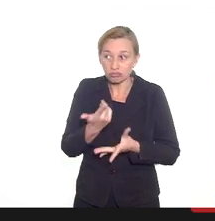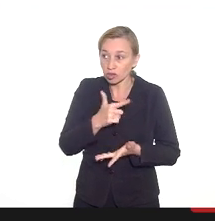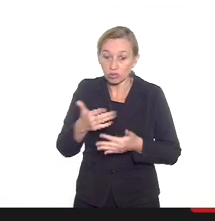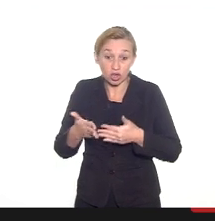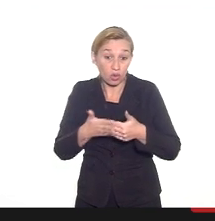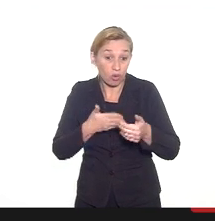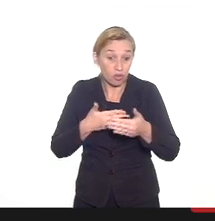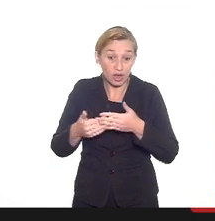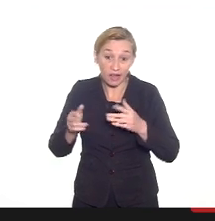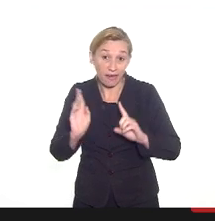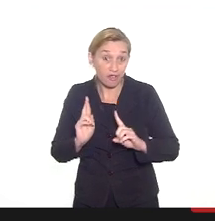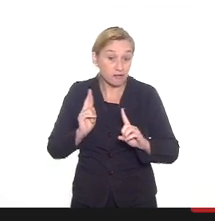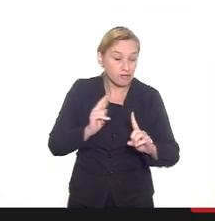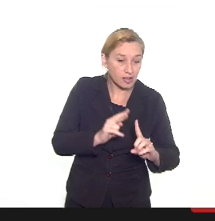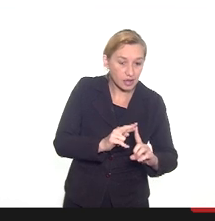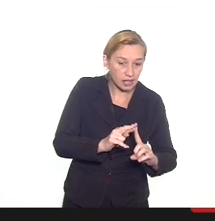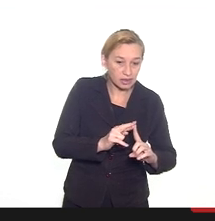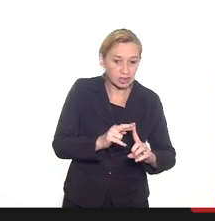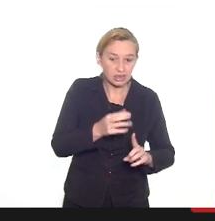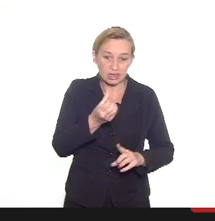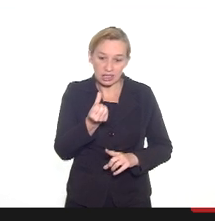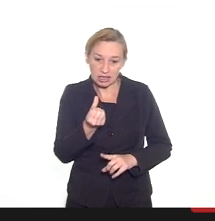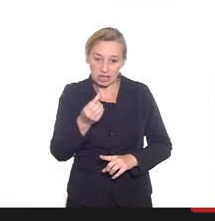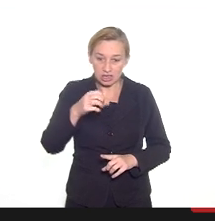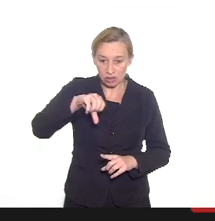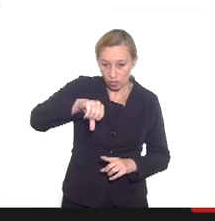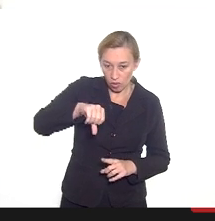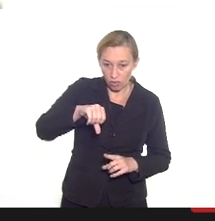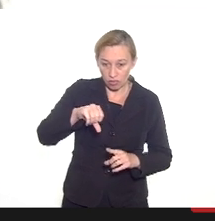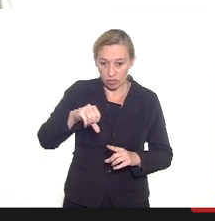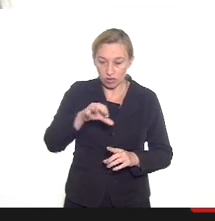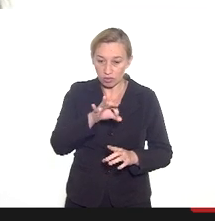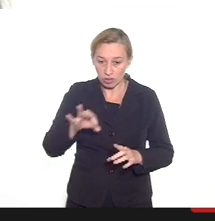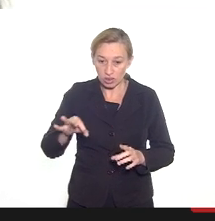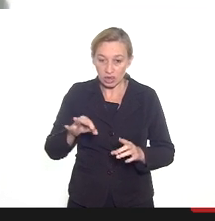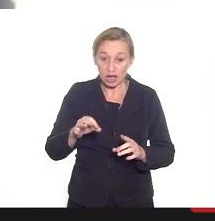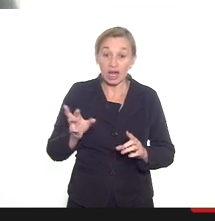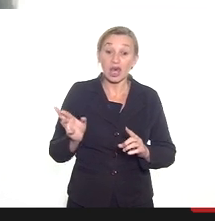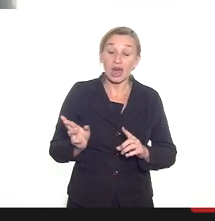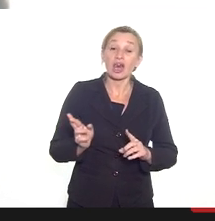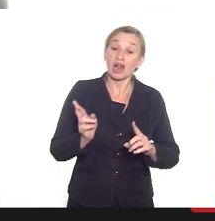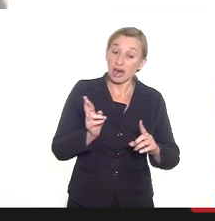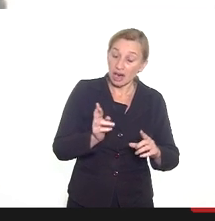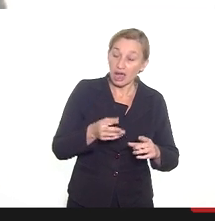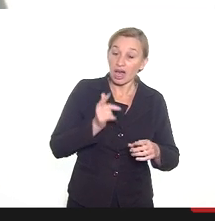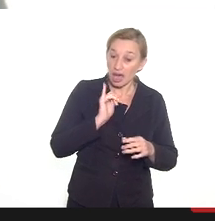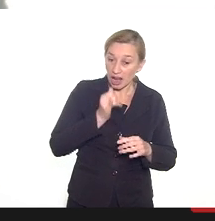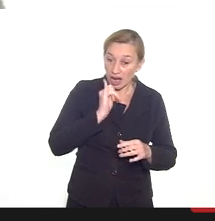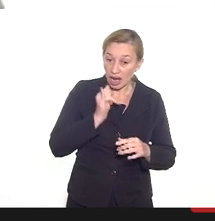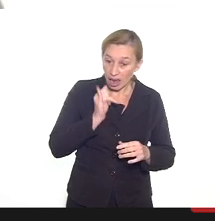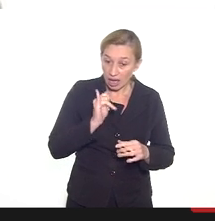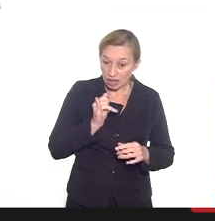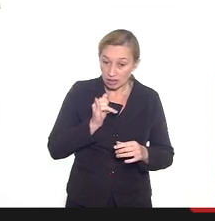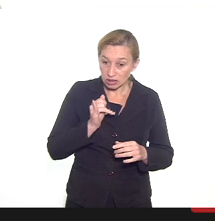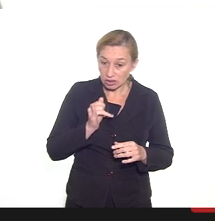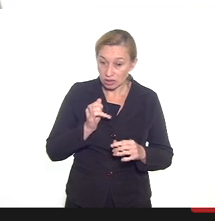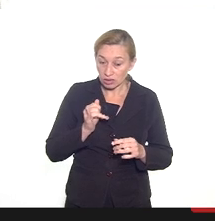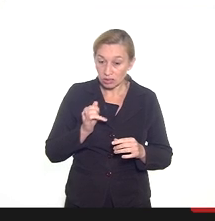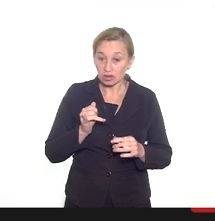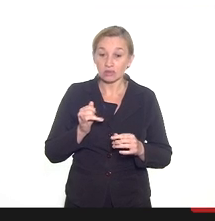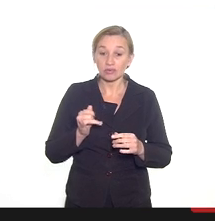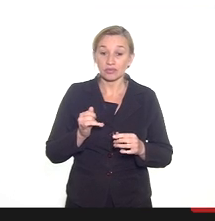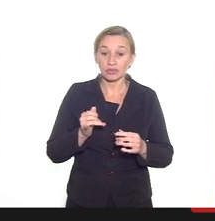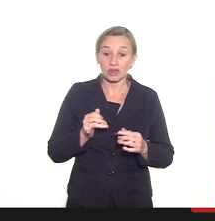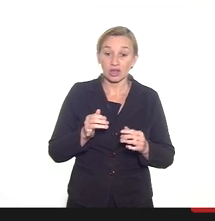qualquer referência. Em 69 processos, há relatos de violência anterior. Desses onde há relatos de violência